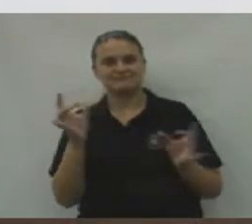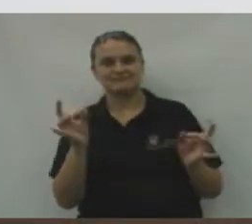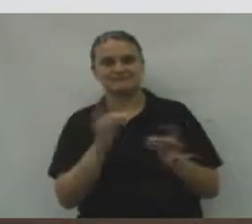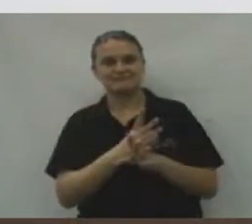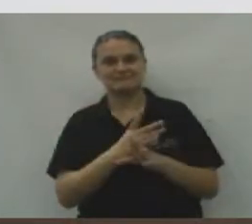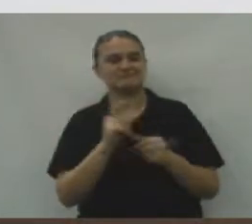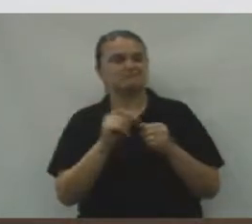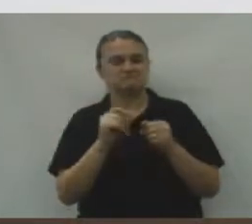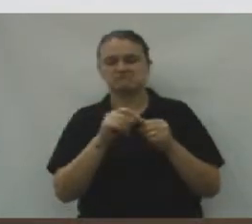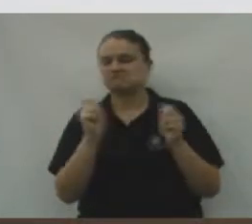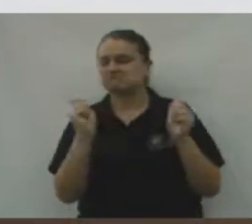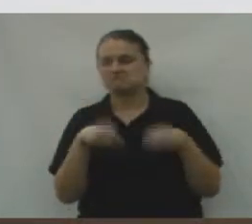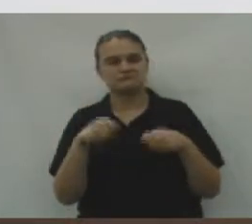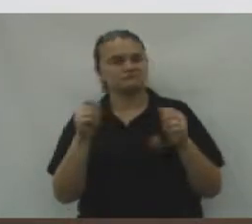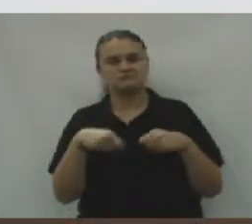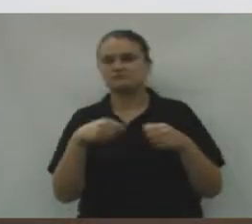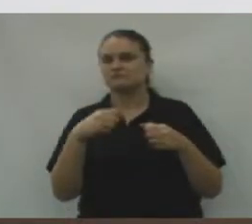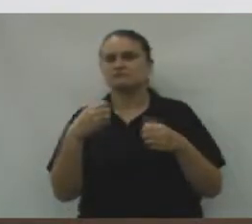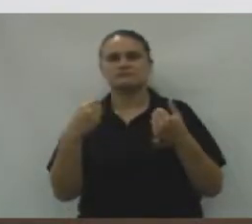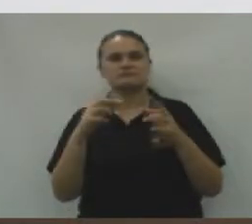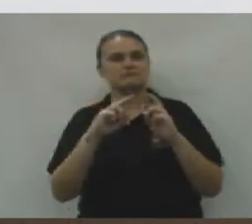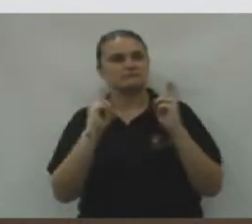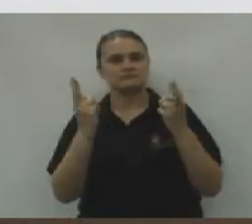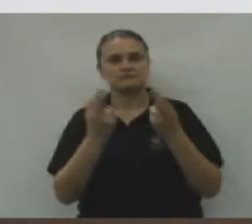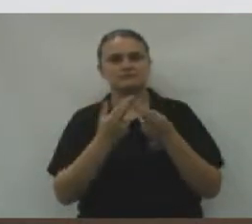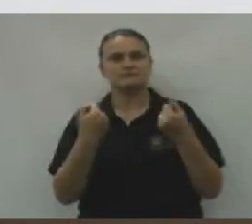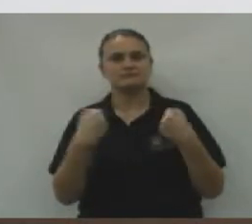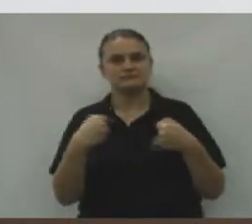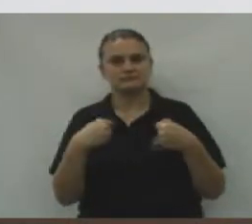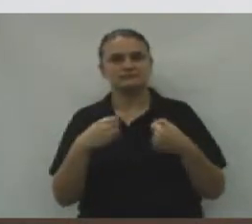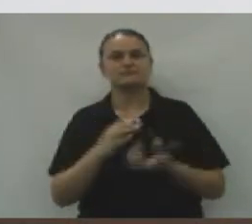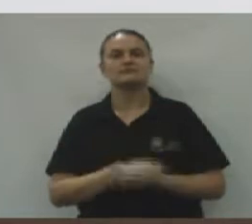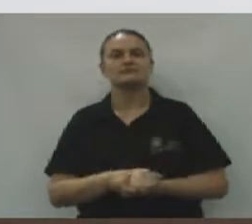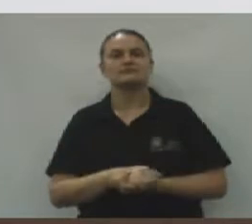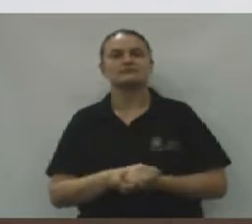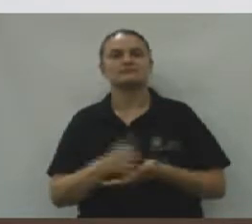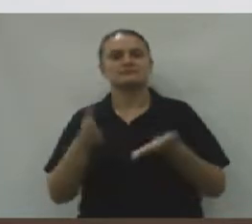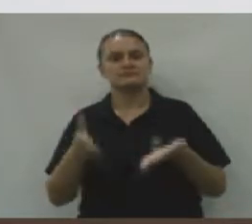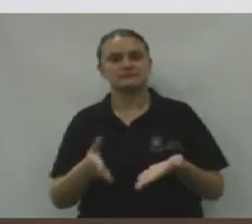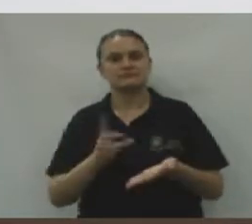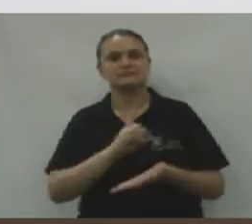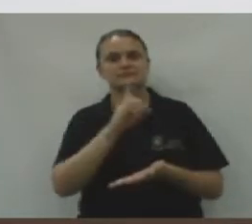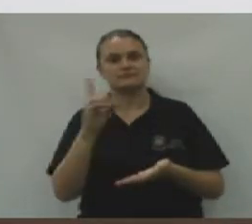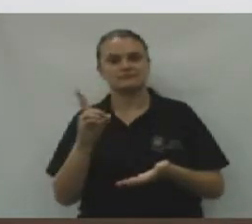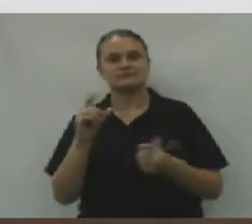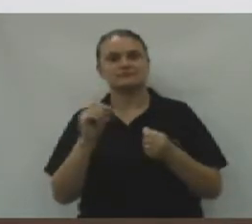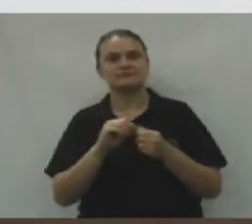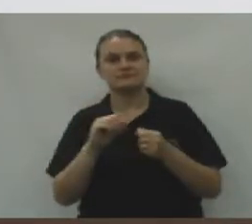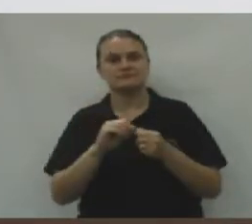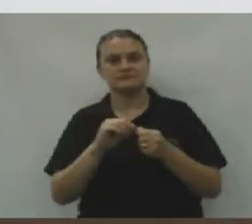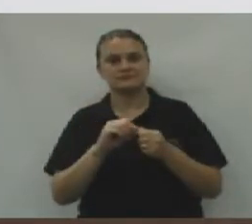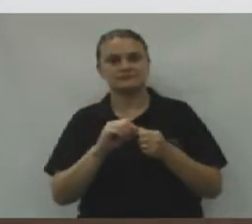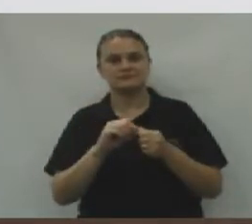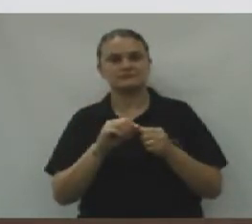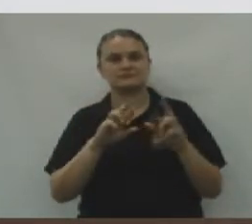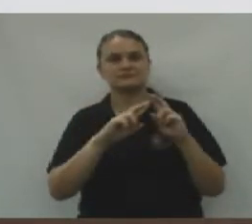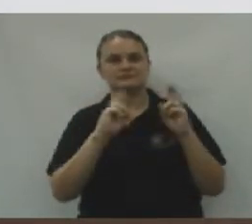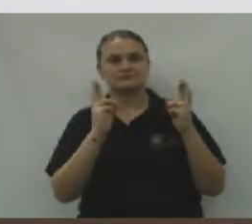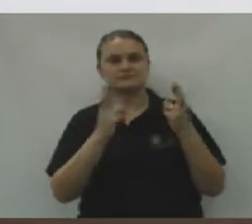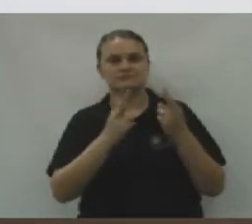faríamos quantas extraordinárias fossem preciso. E, no dia de hoje, também estamos preenchendo a